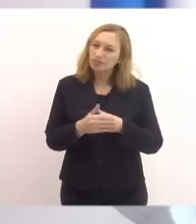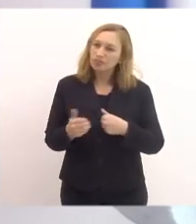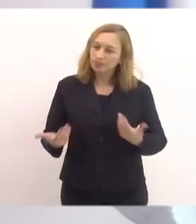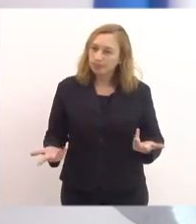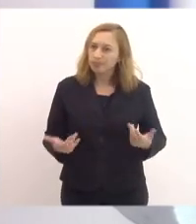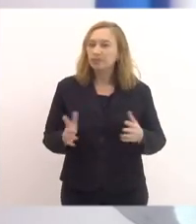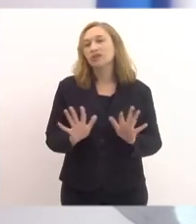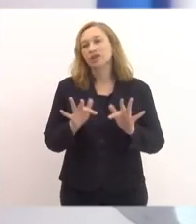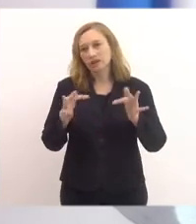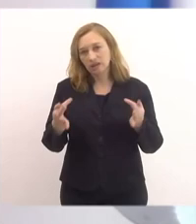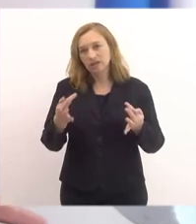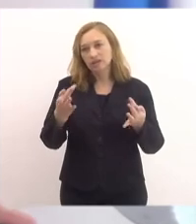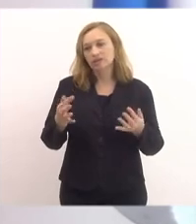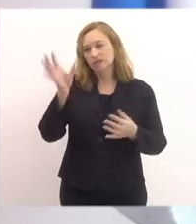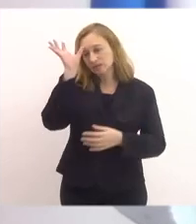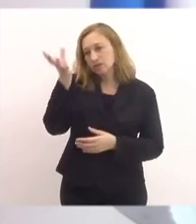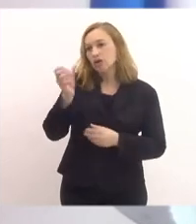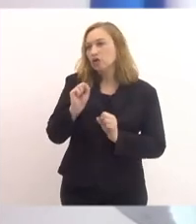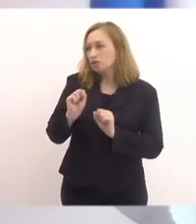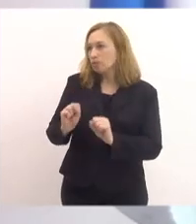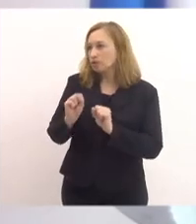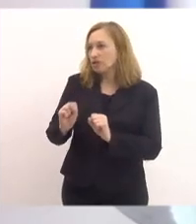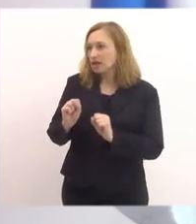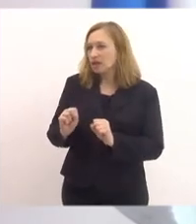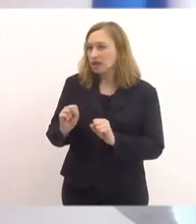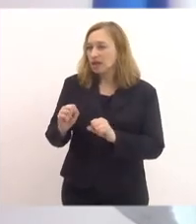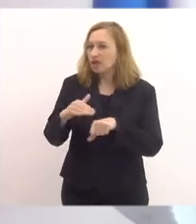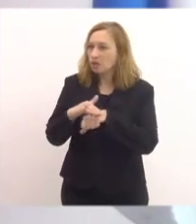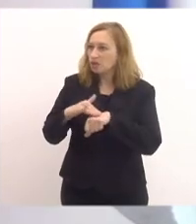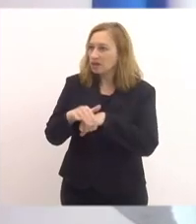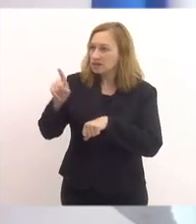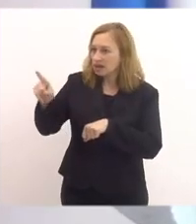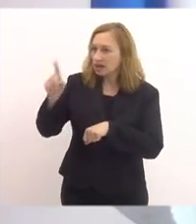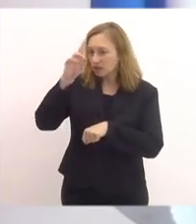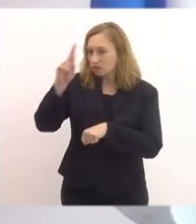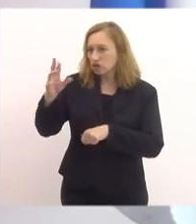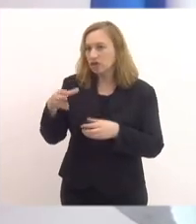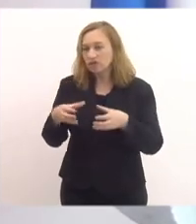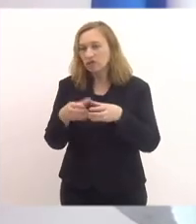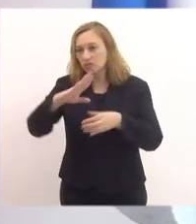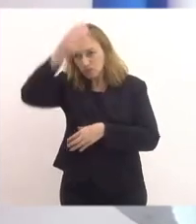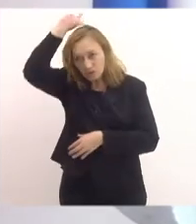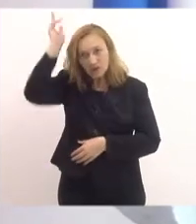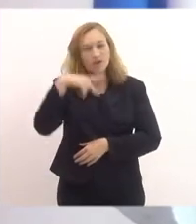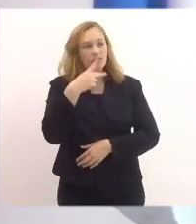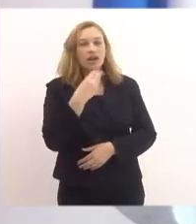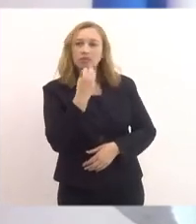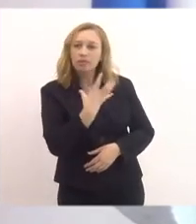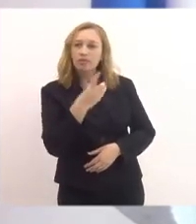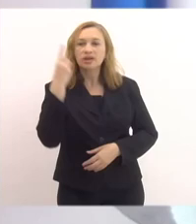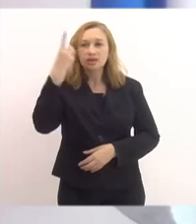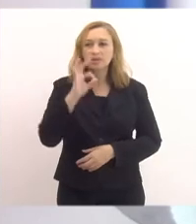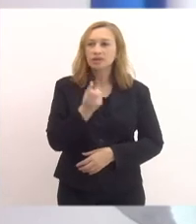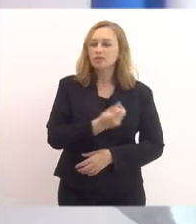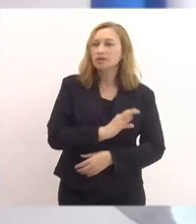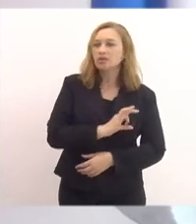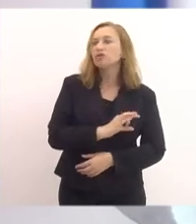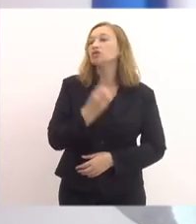reunião é muito simples. Sim. Se eu puder levar esse nosso anseio, muito bem externado pela deputada Marta Rocha, acho que é uma grande